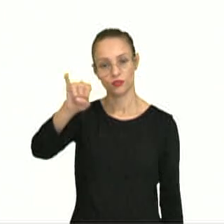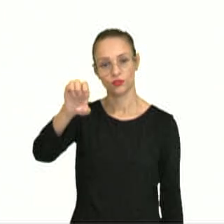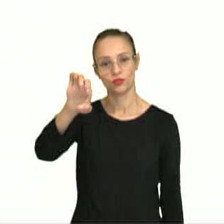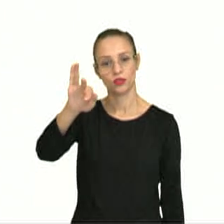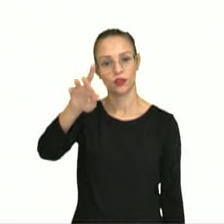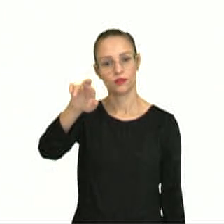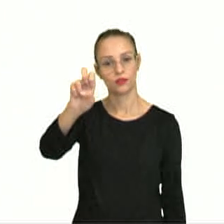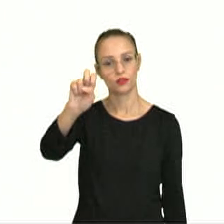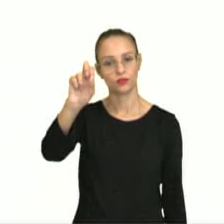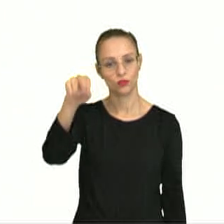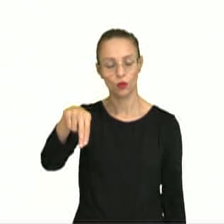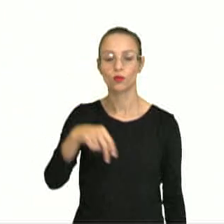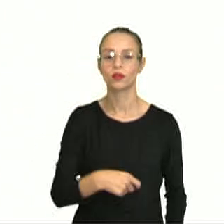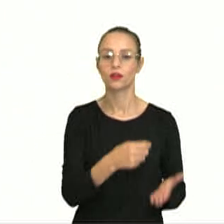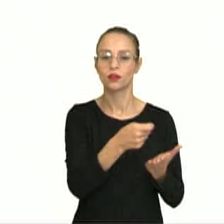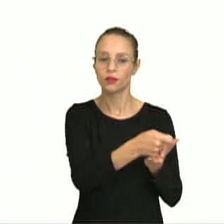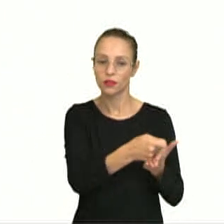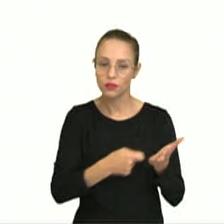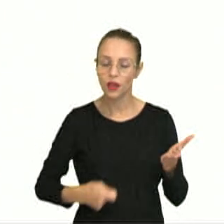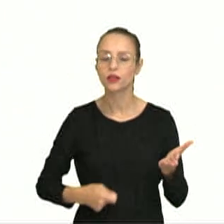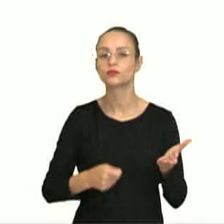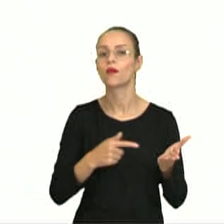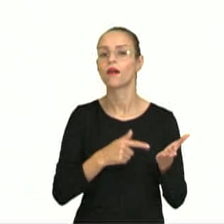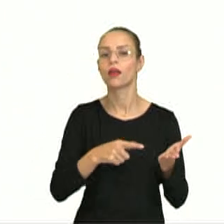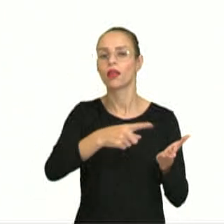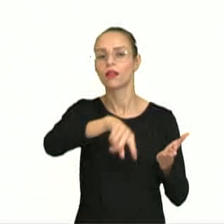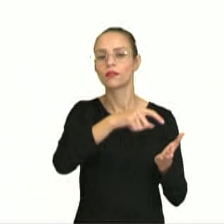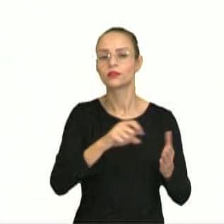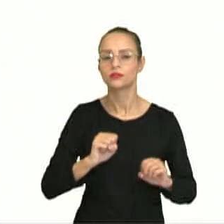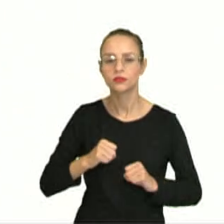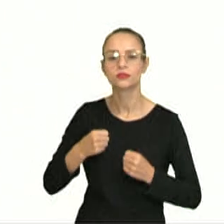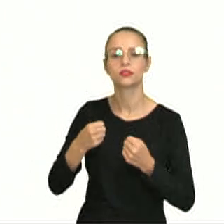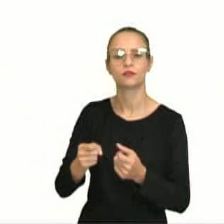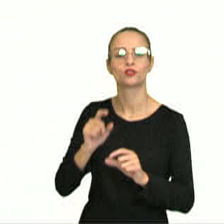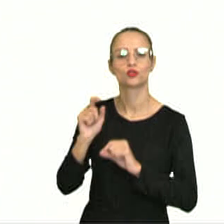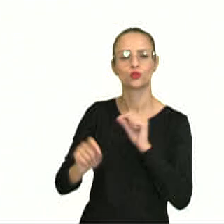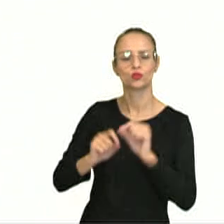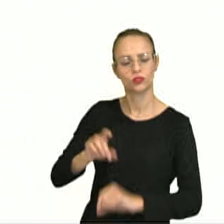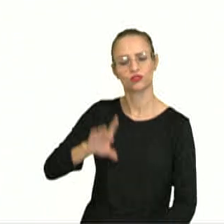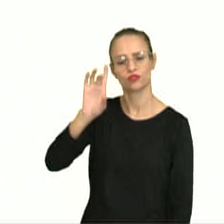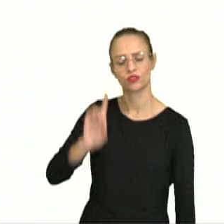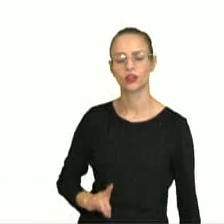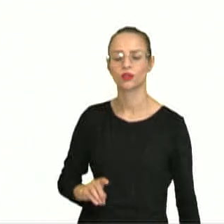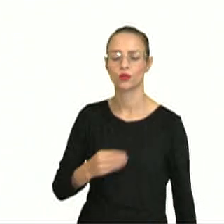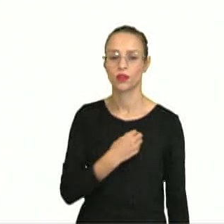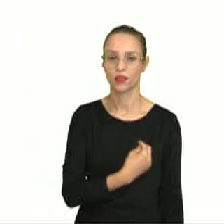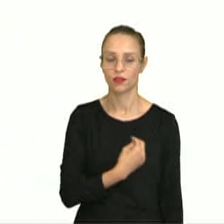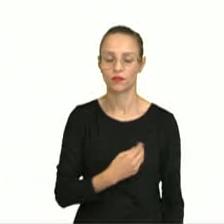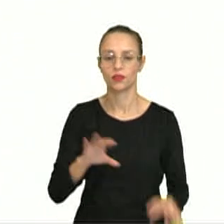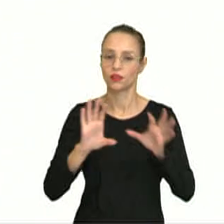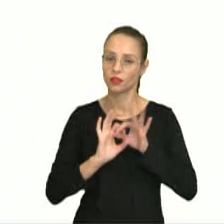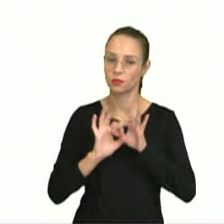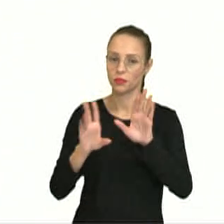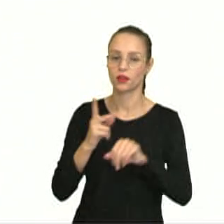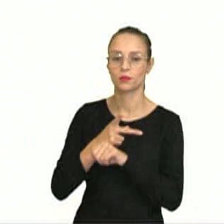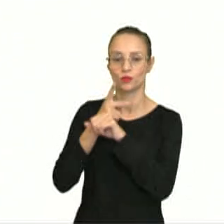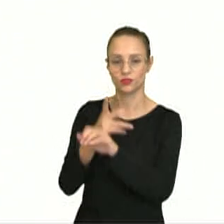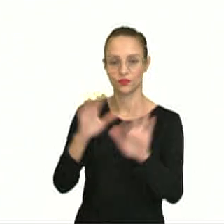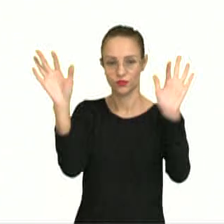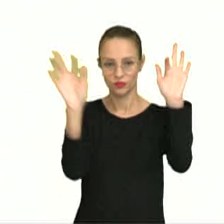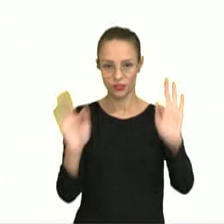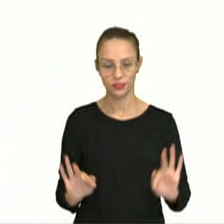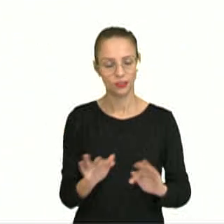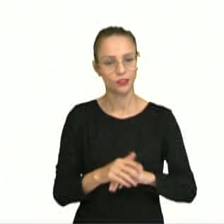Declaração, os colonos defendiam a resistência à tirania e o direito à vida, à liberdade e à busca da felicidade.